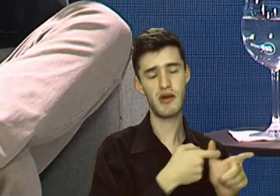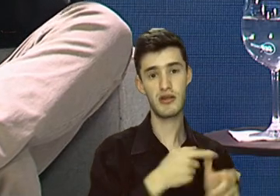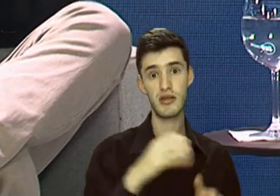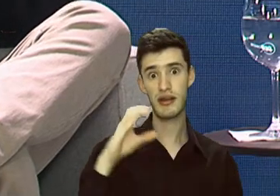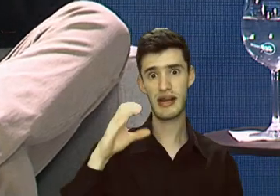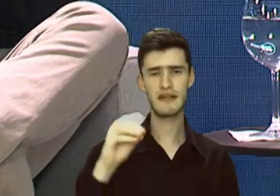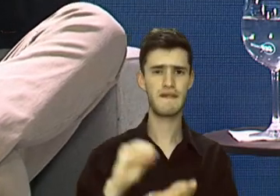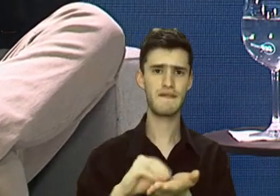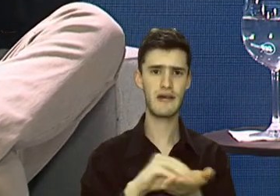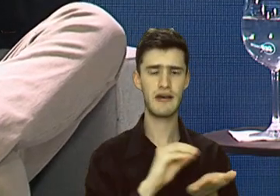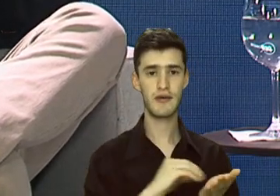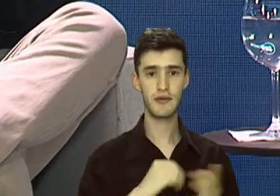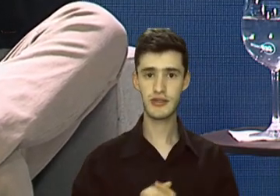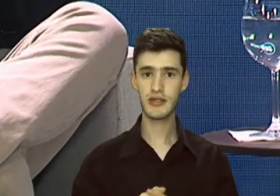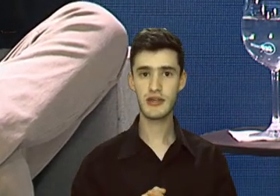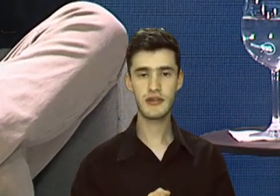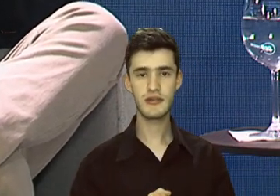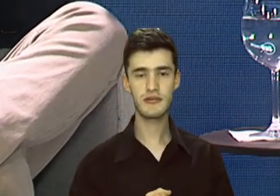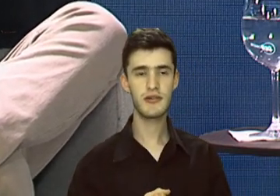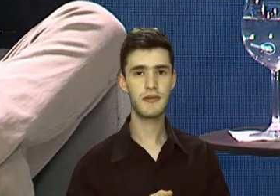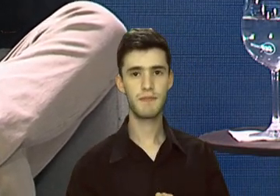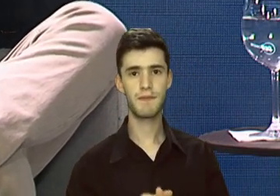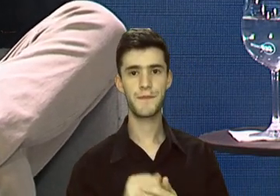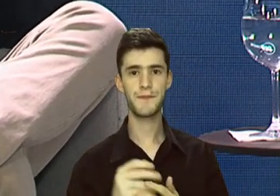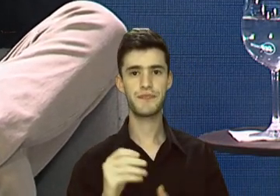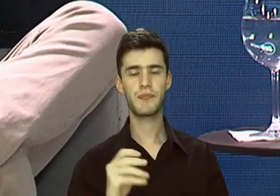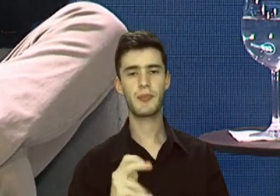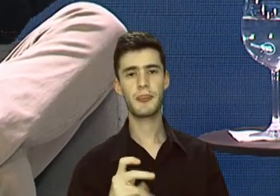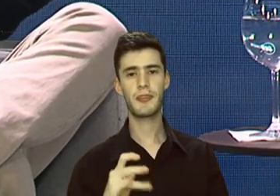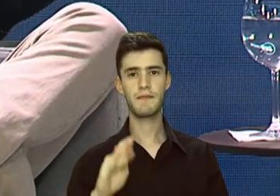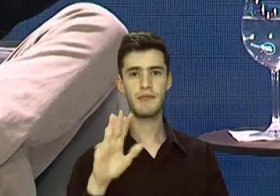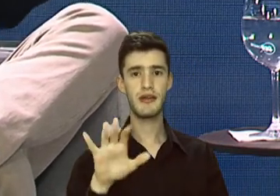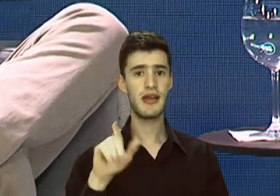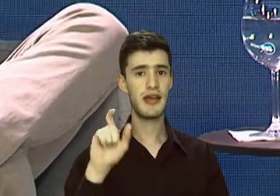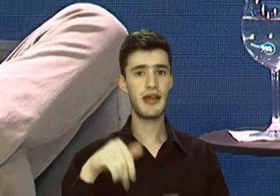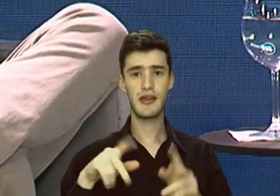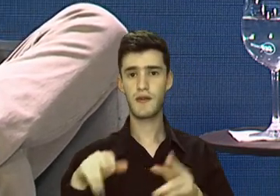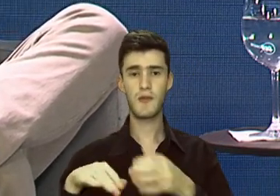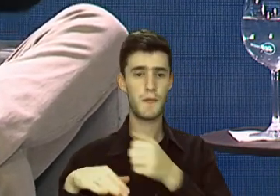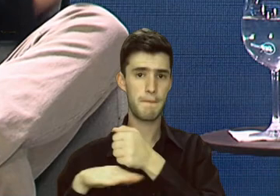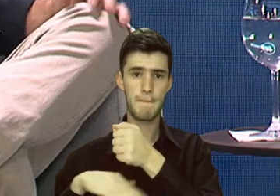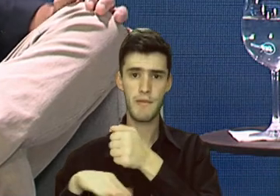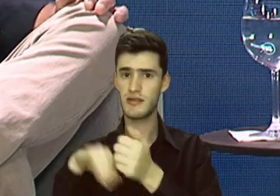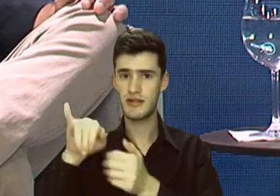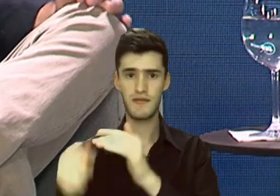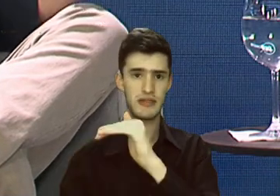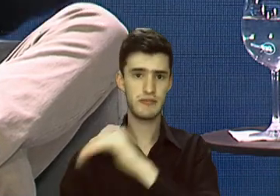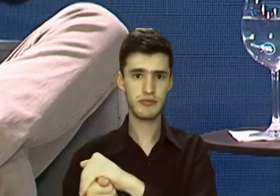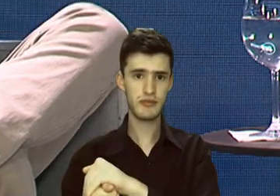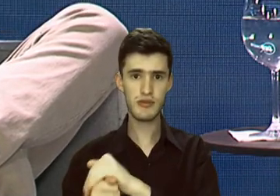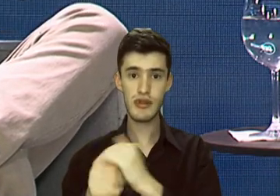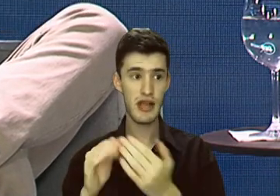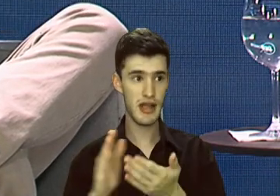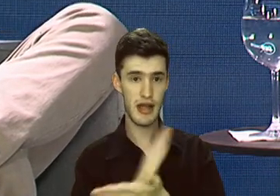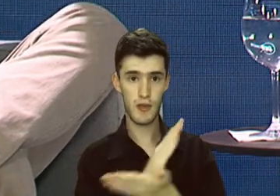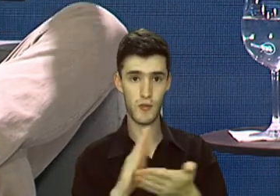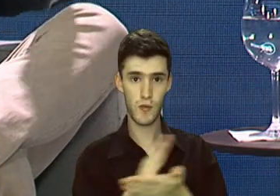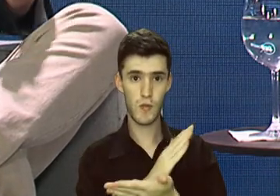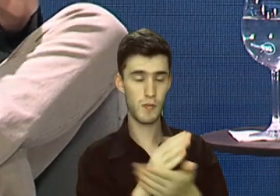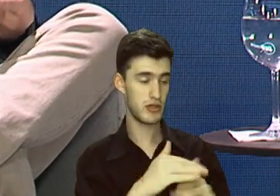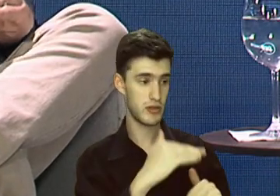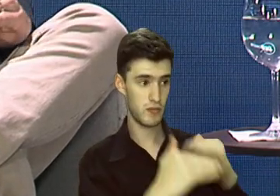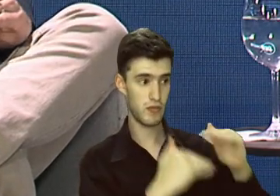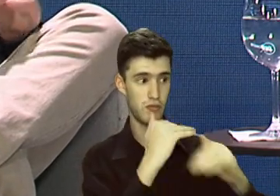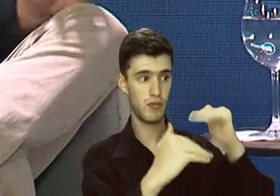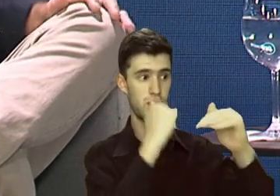Então por um lado é como Fundo de Investimento a gente cresce bastante em algumas verticais que estão bem e a